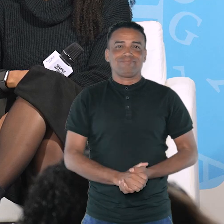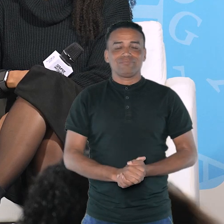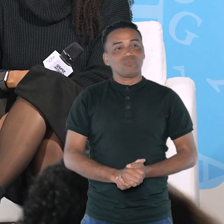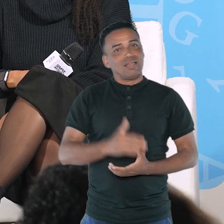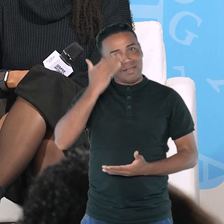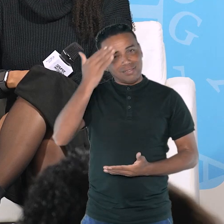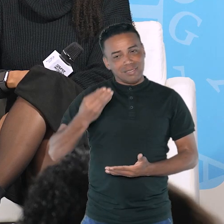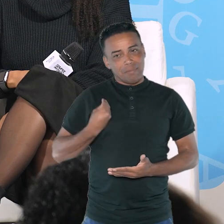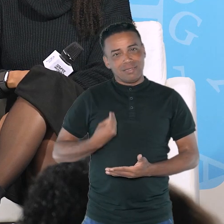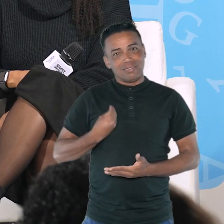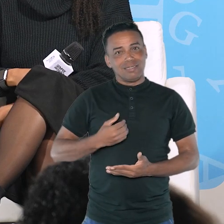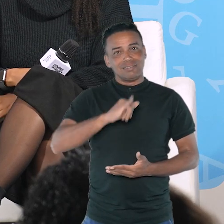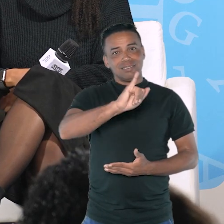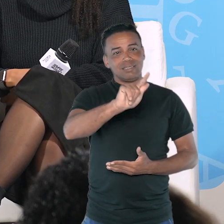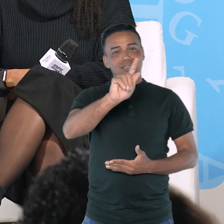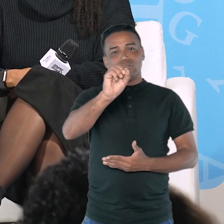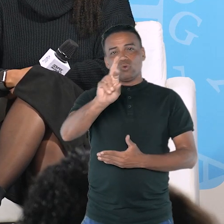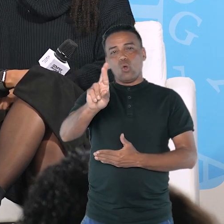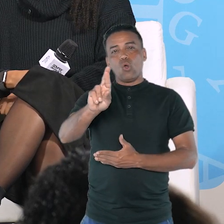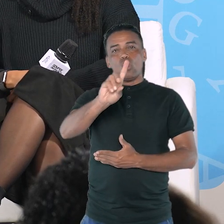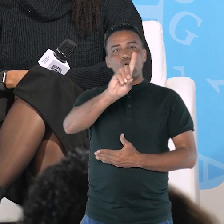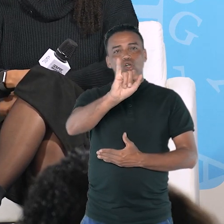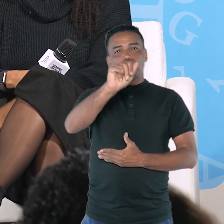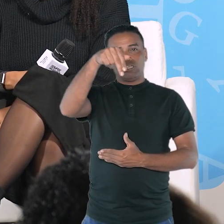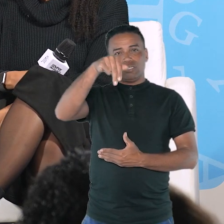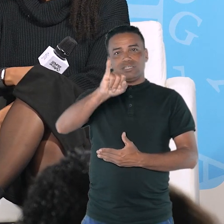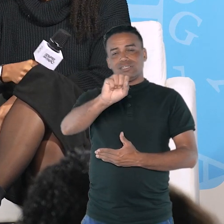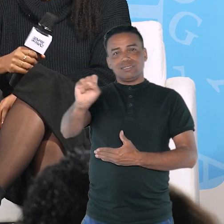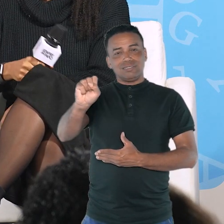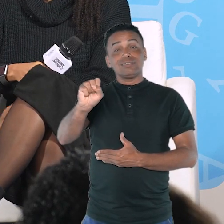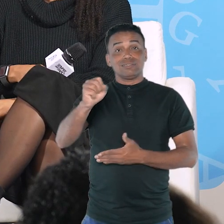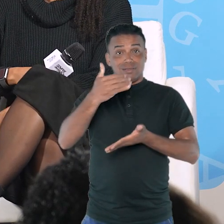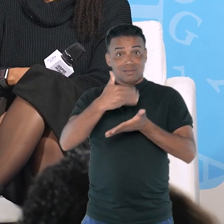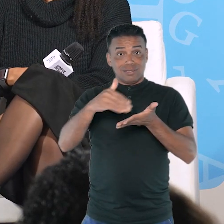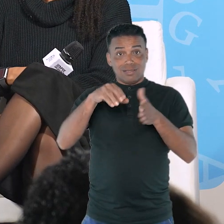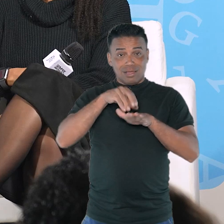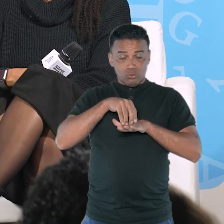Agradecer a presença também do Igor Diniz, secretário de Turismo.